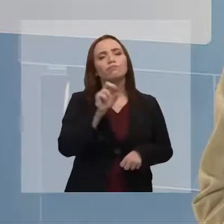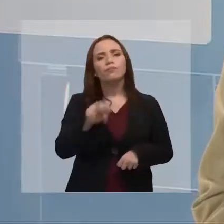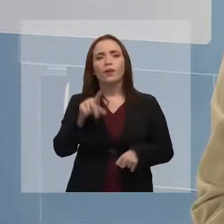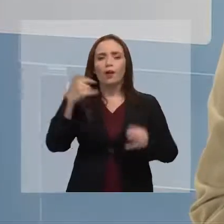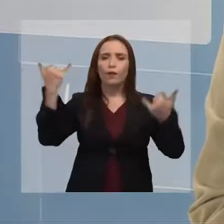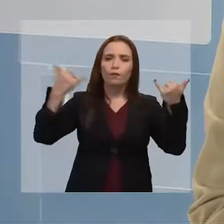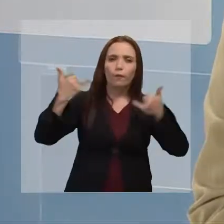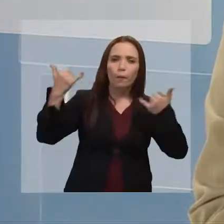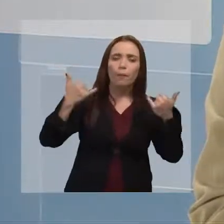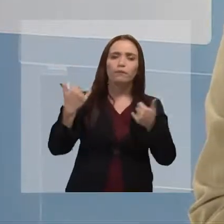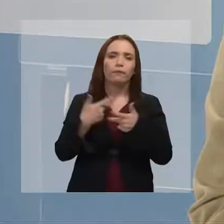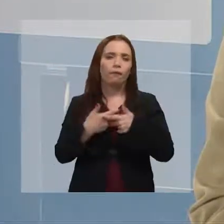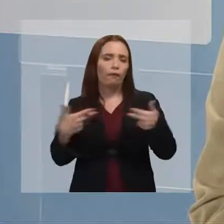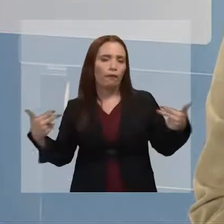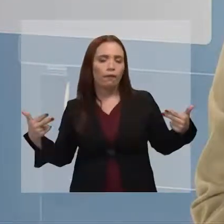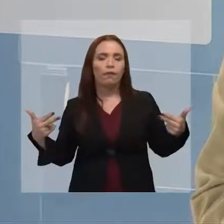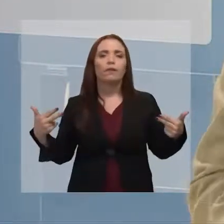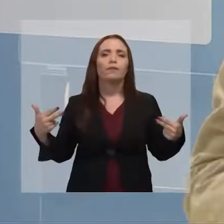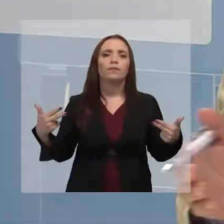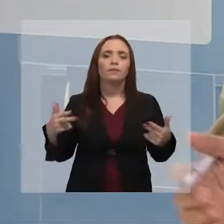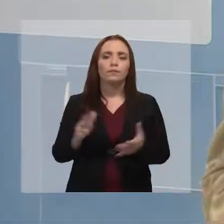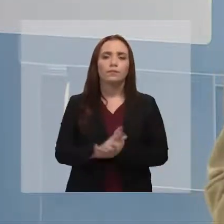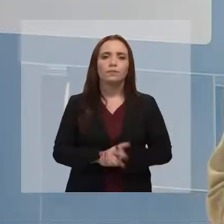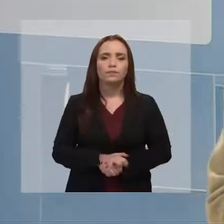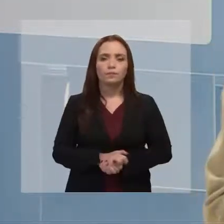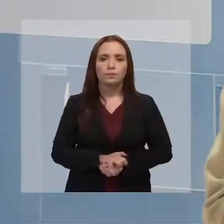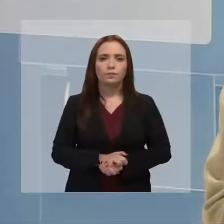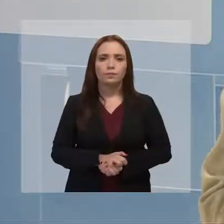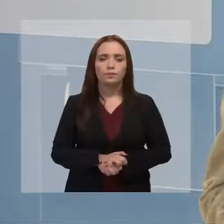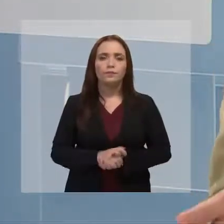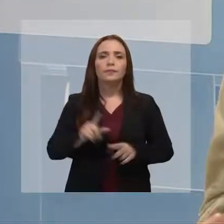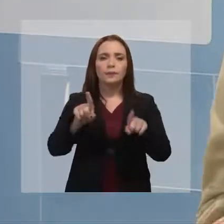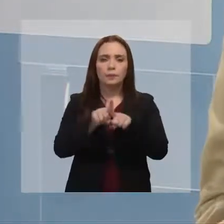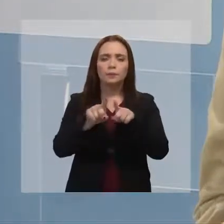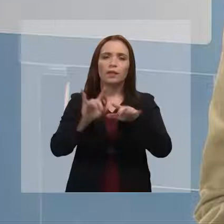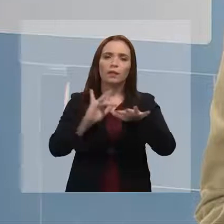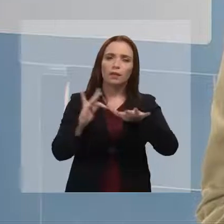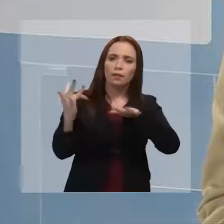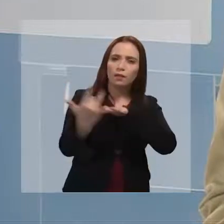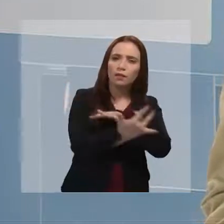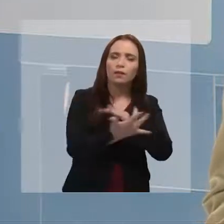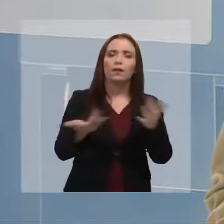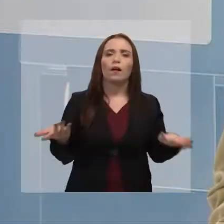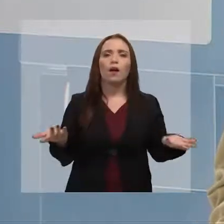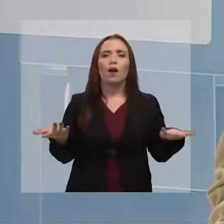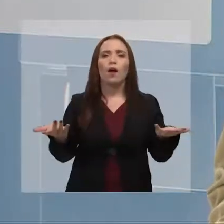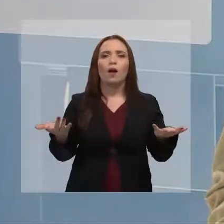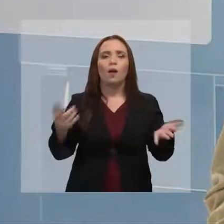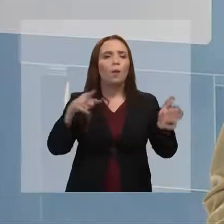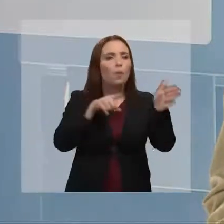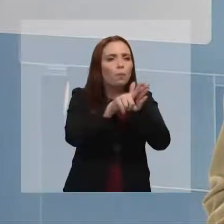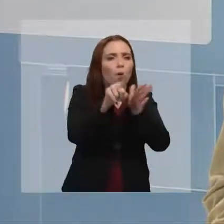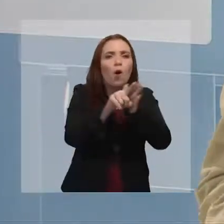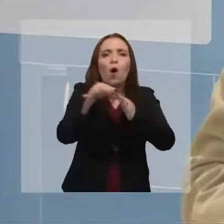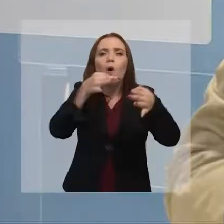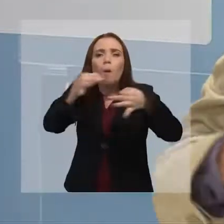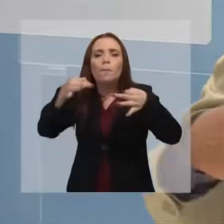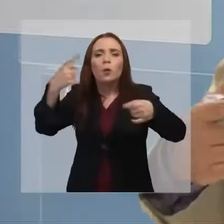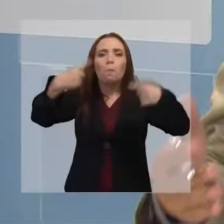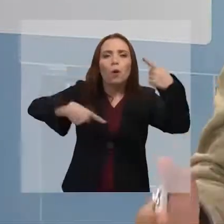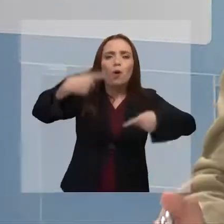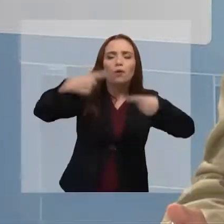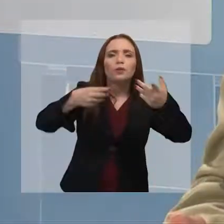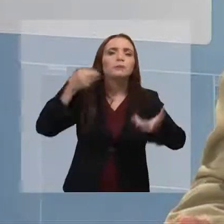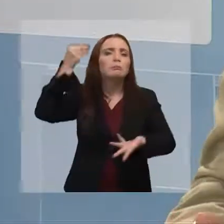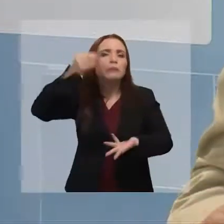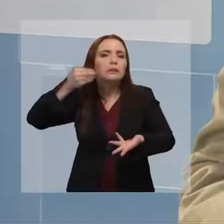pelas informações, pelas notícias dos mais variados veículos de comunicação, pelas redes sociais, pela opinião dos parlamentares,